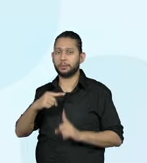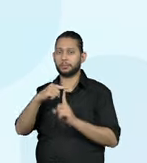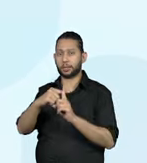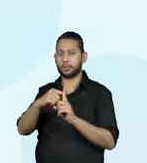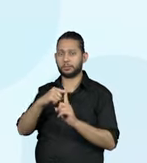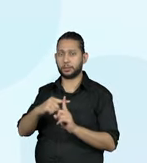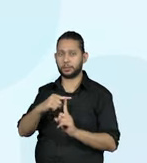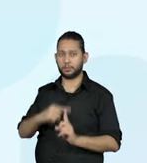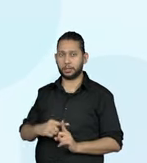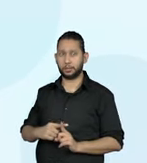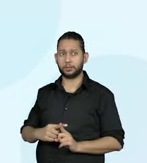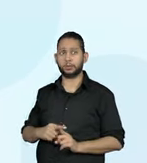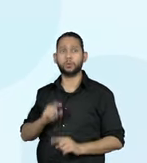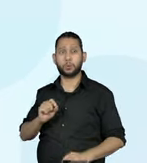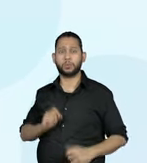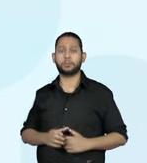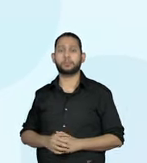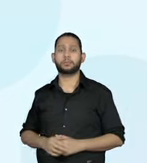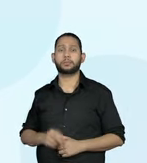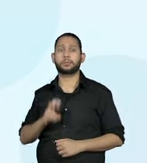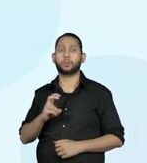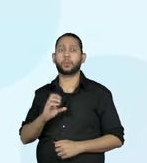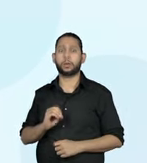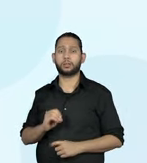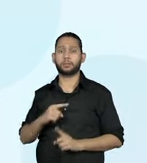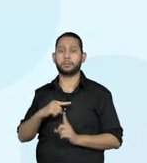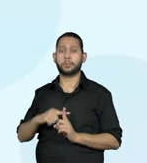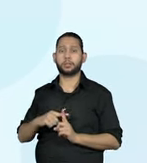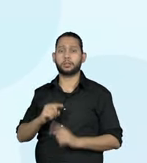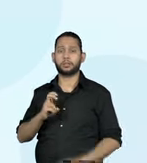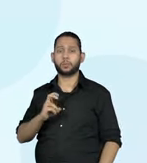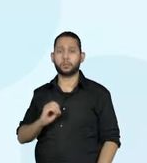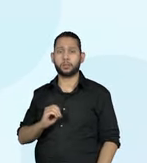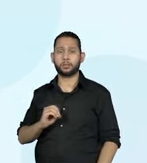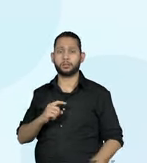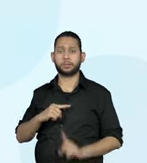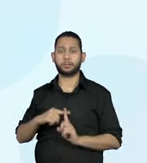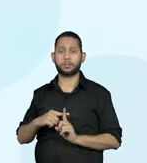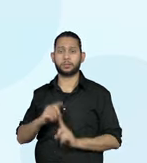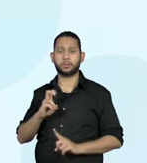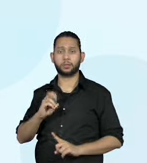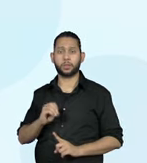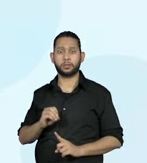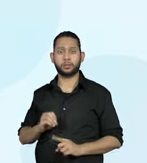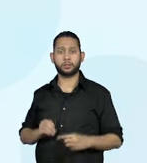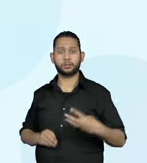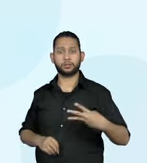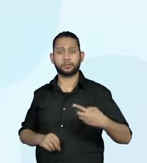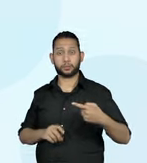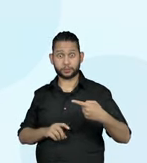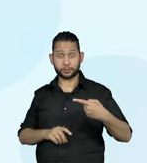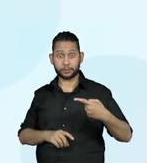aqui, ó. 50 mais 50 mais 50.